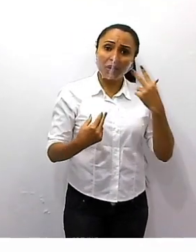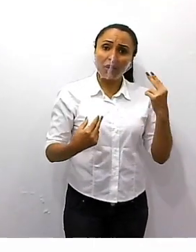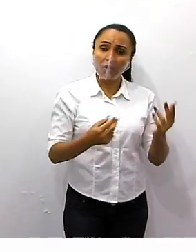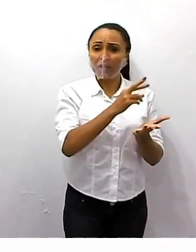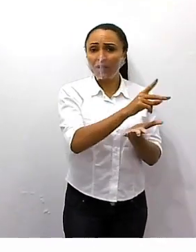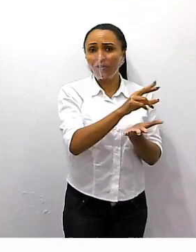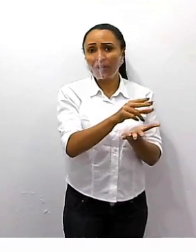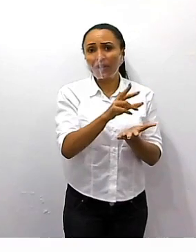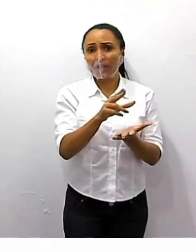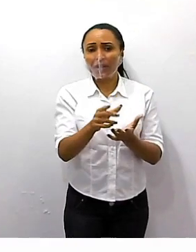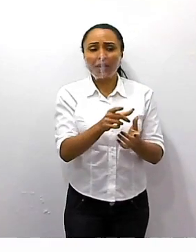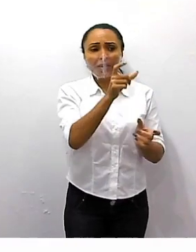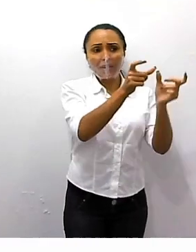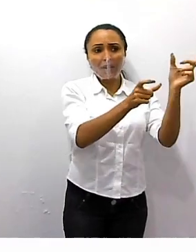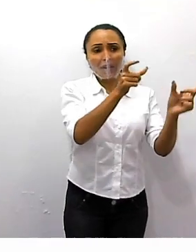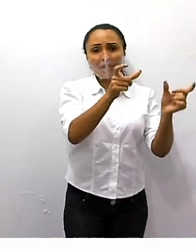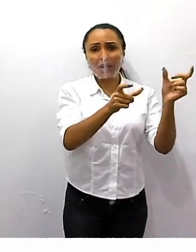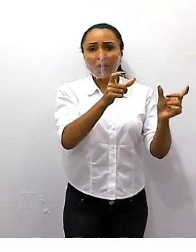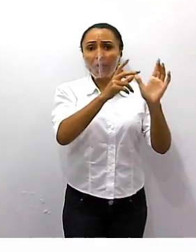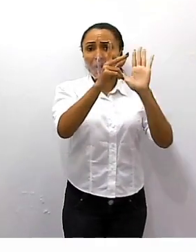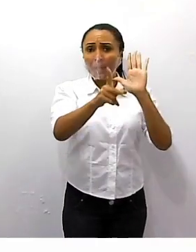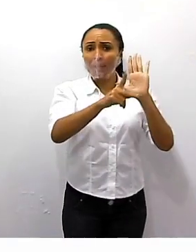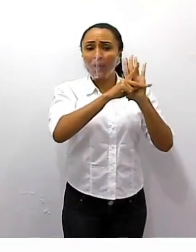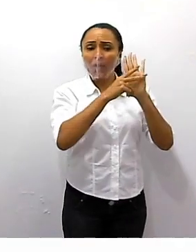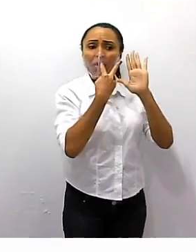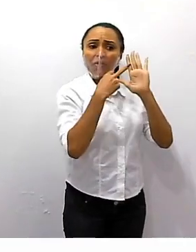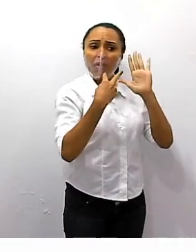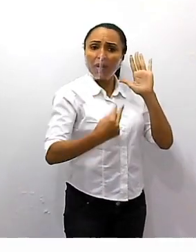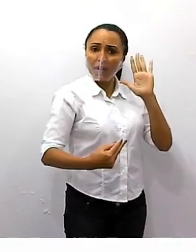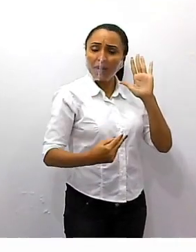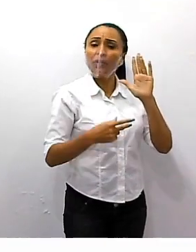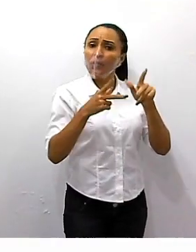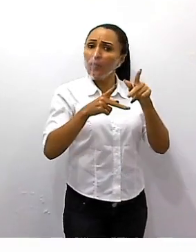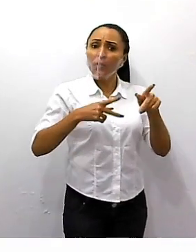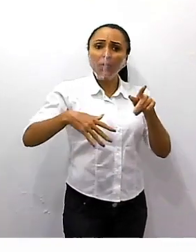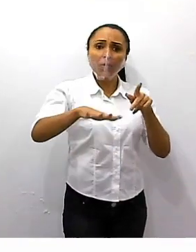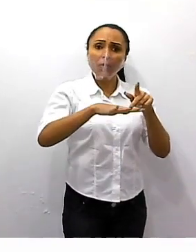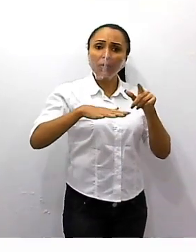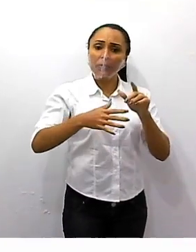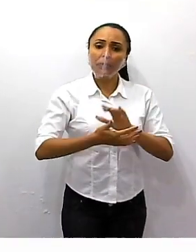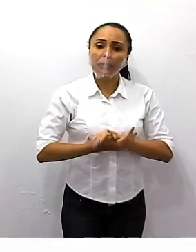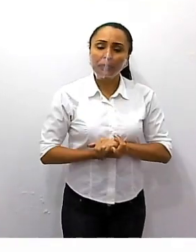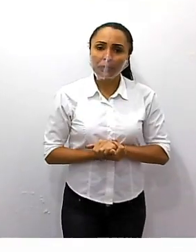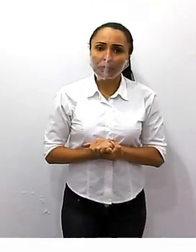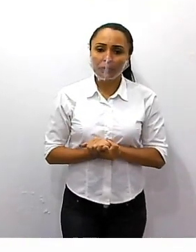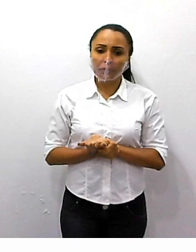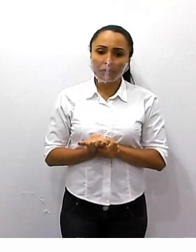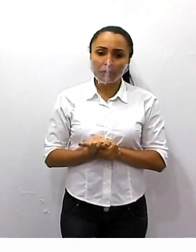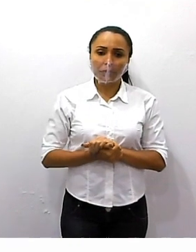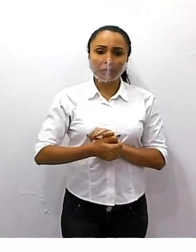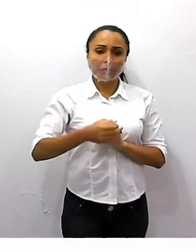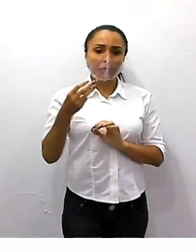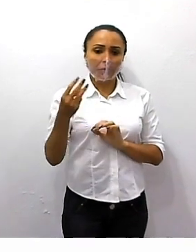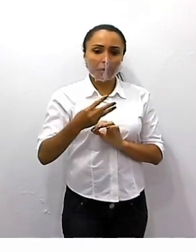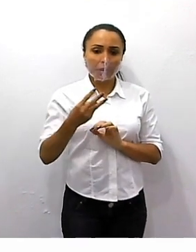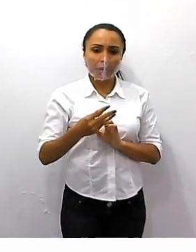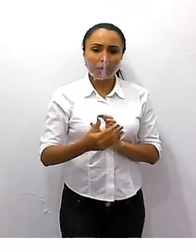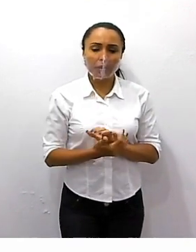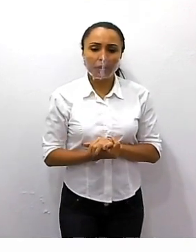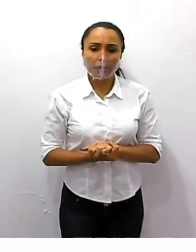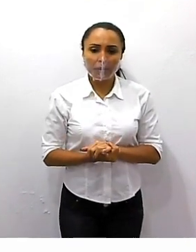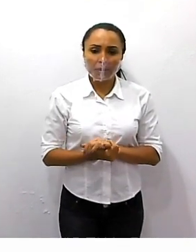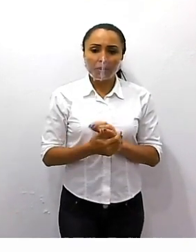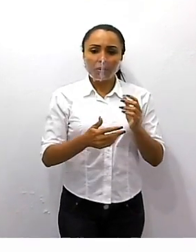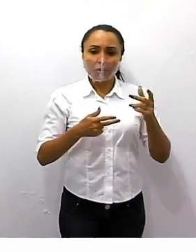esse jeito de falar, o jeito de falar gostoso do povo, beleza? 3, temos aí. Para eles,